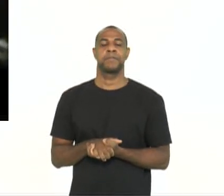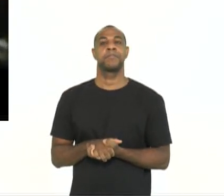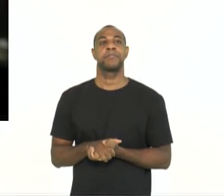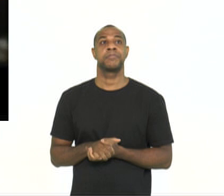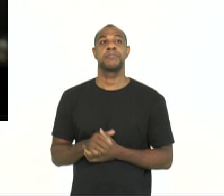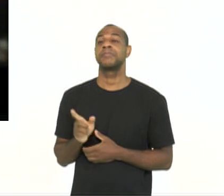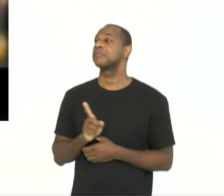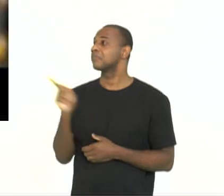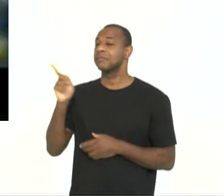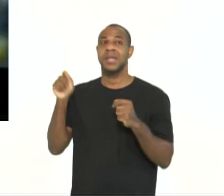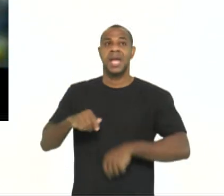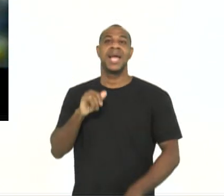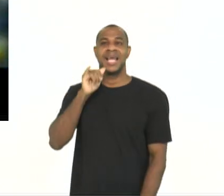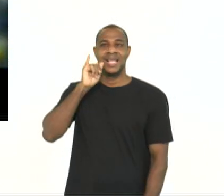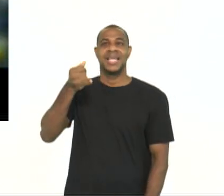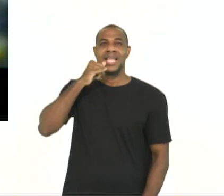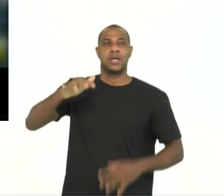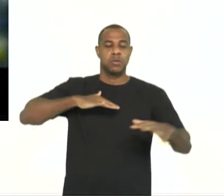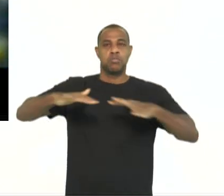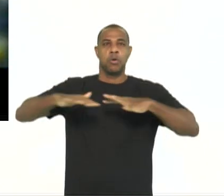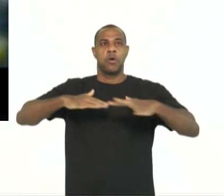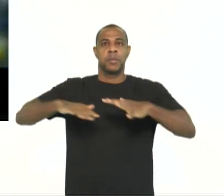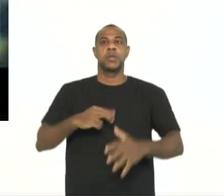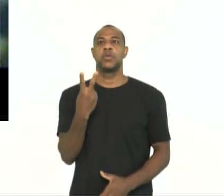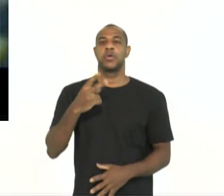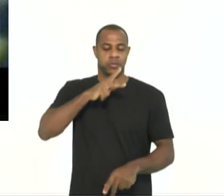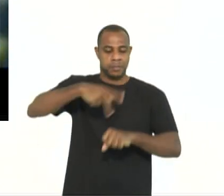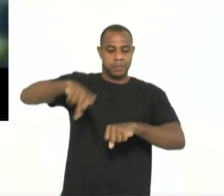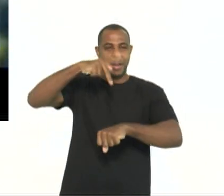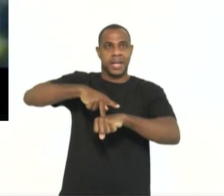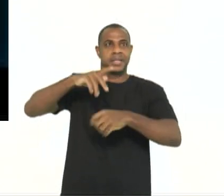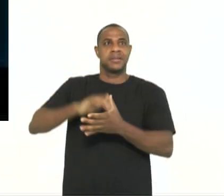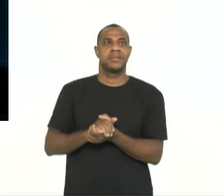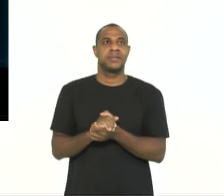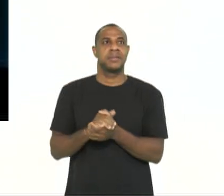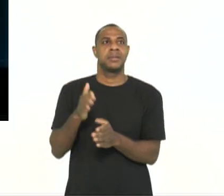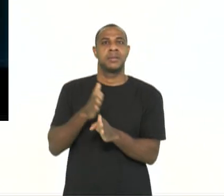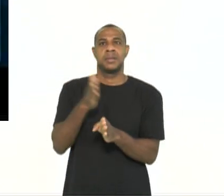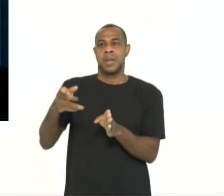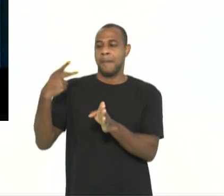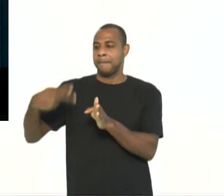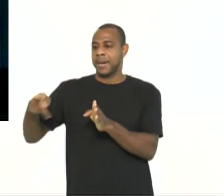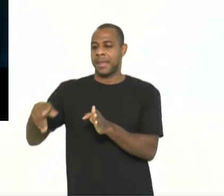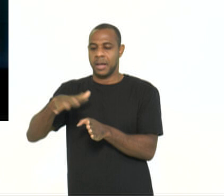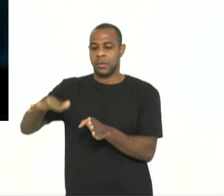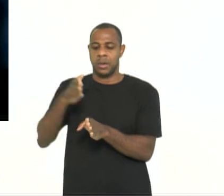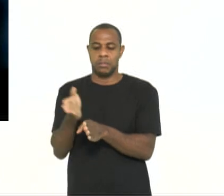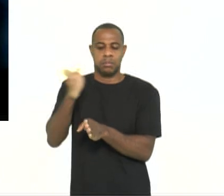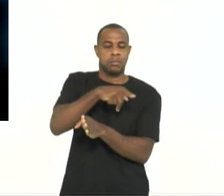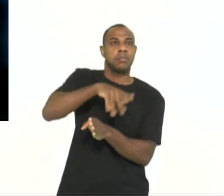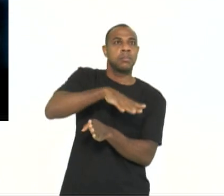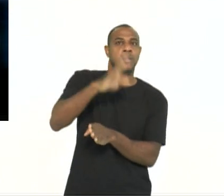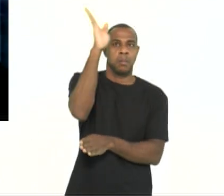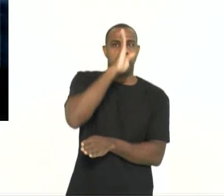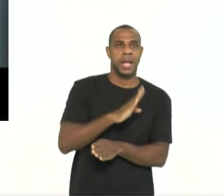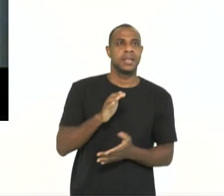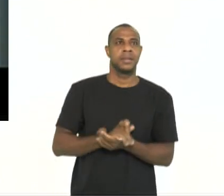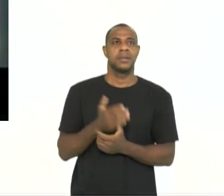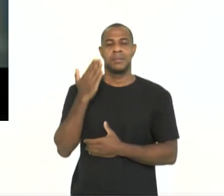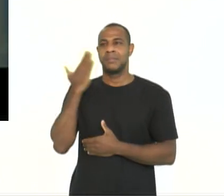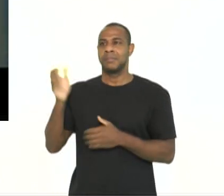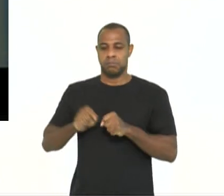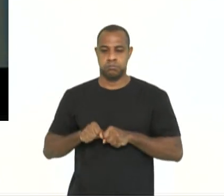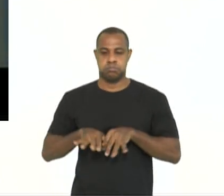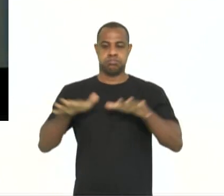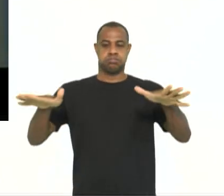Essa é a energia que movimenta dois países. De um lado, o Paraguai, de outro, o Brasil.